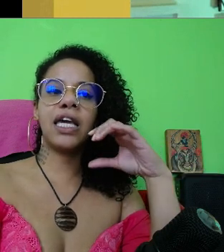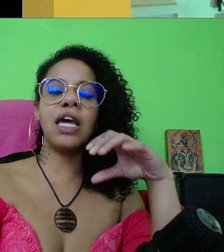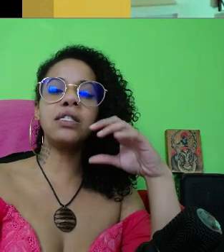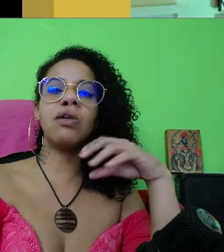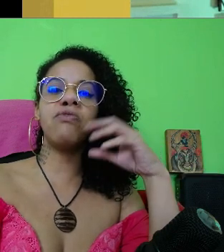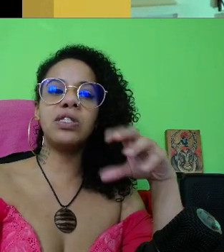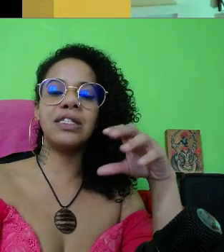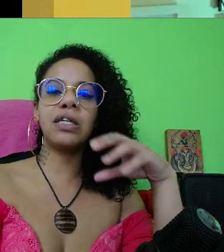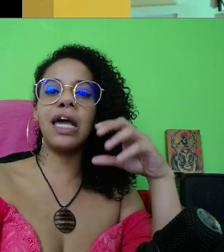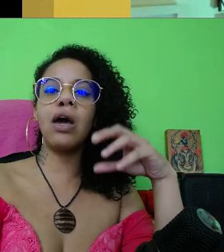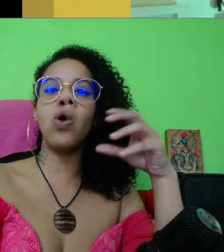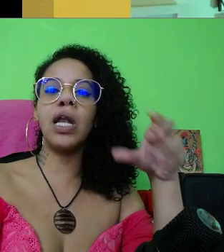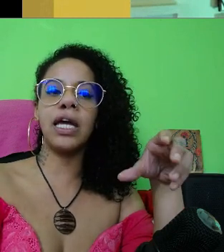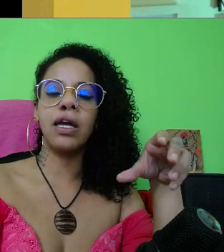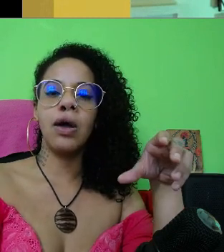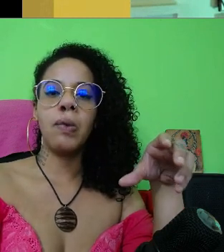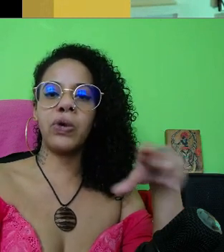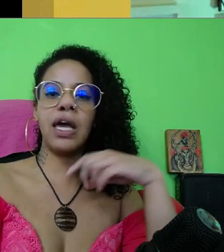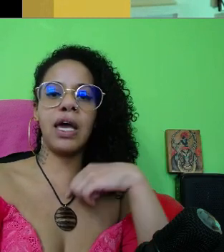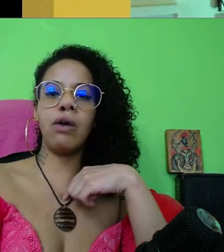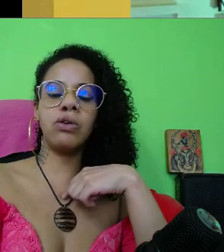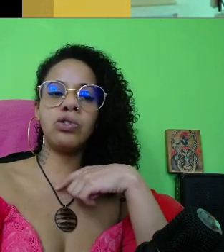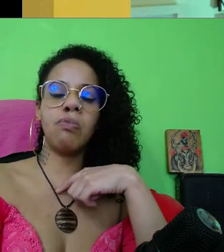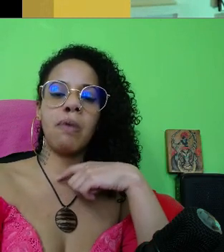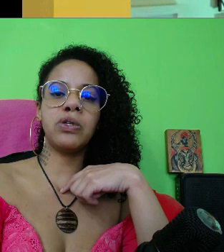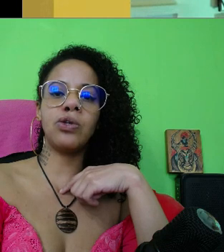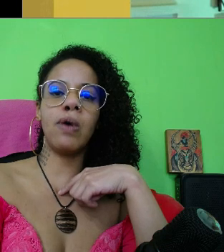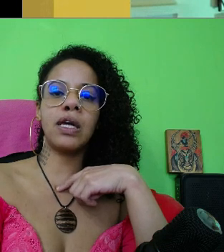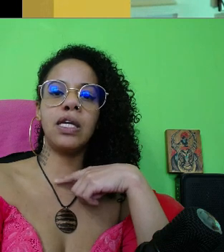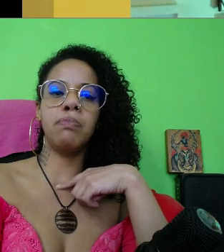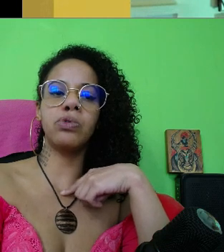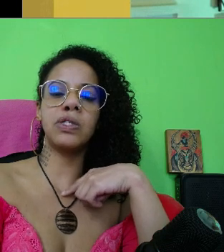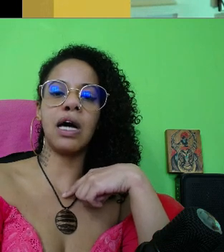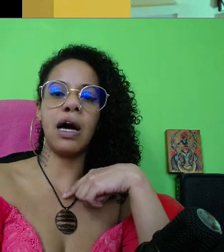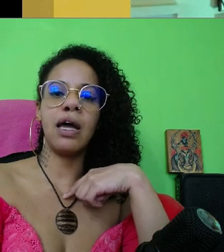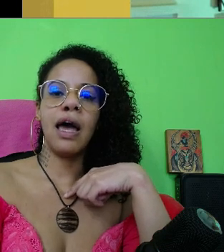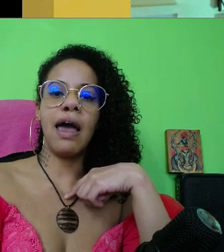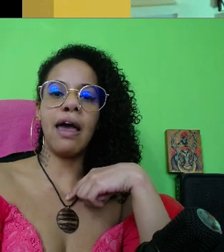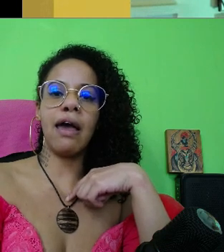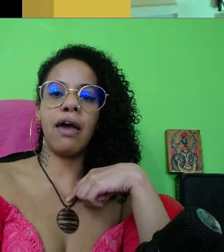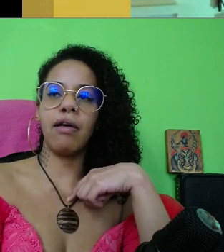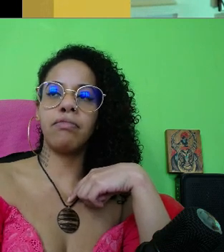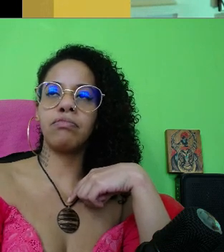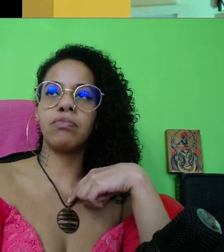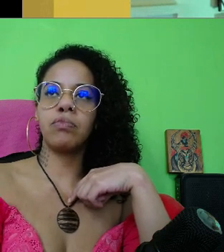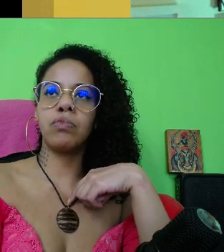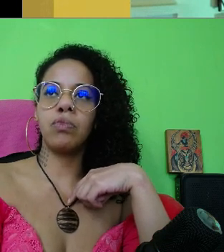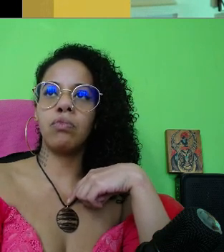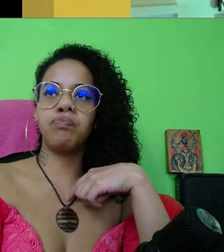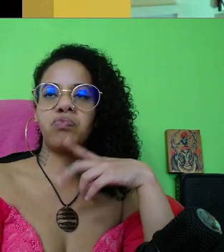quem são vocês quem é o rolê porque eu não sou uma pessoa que busca